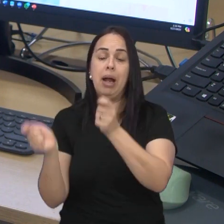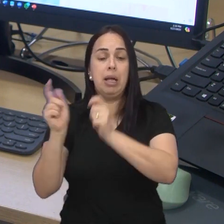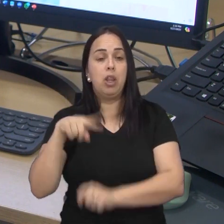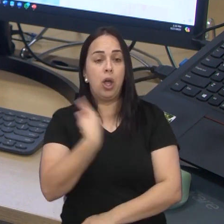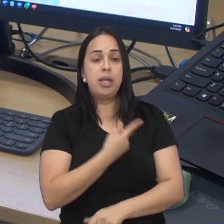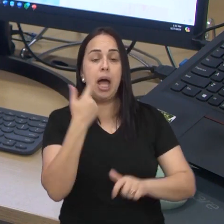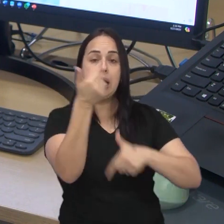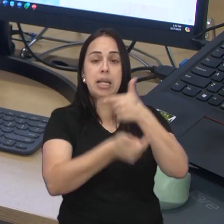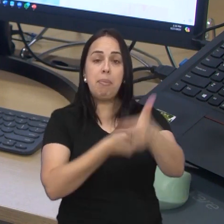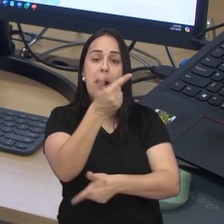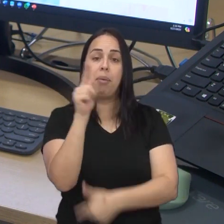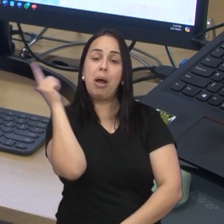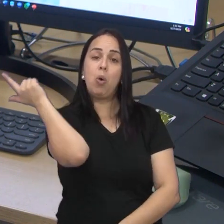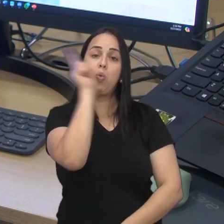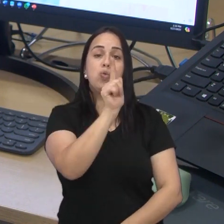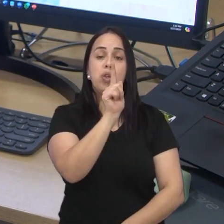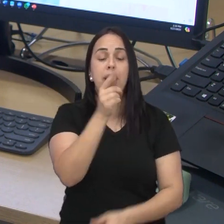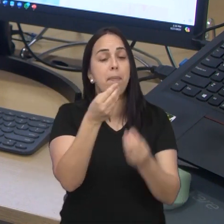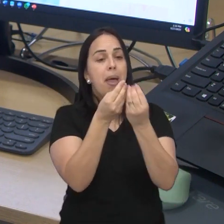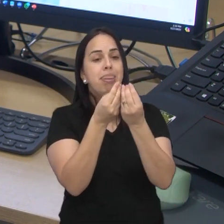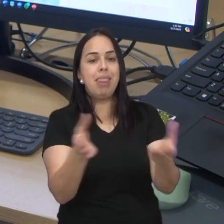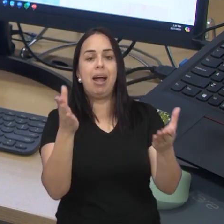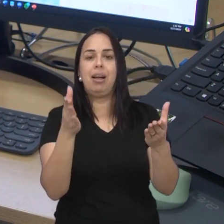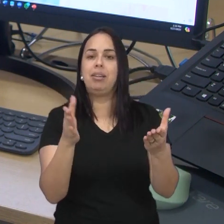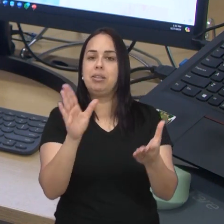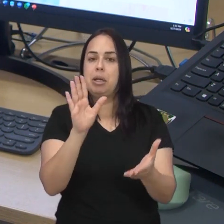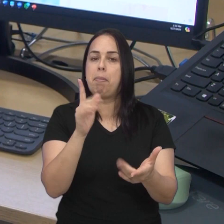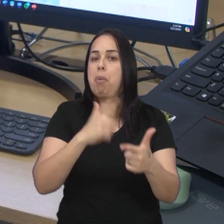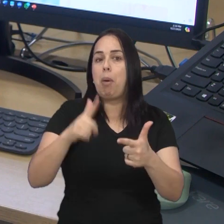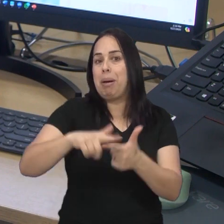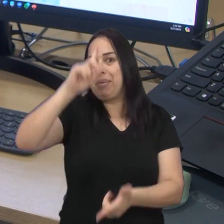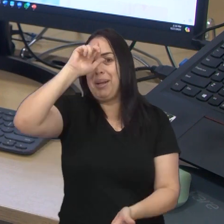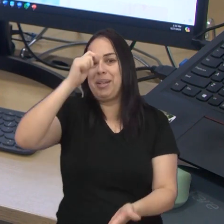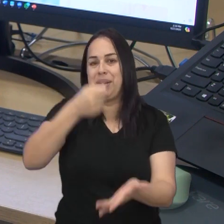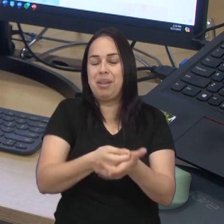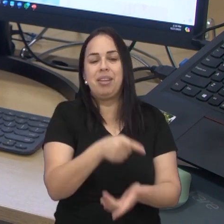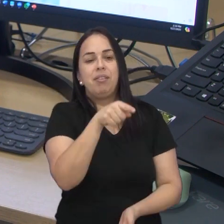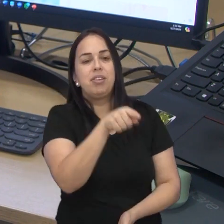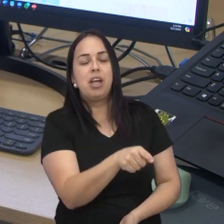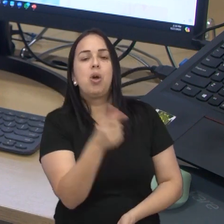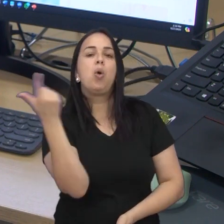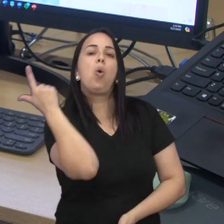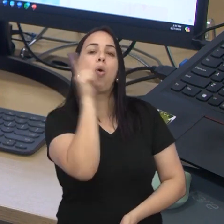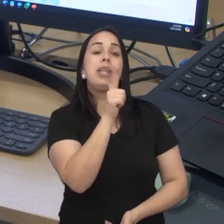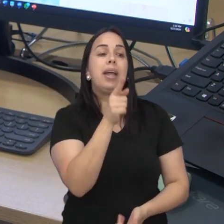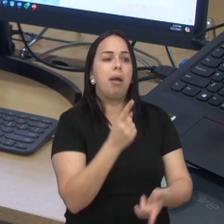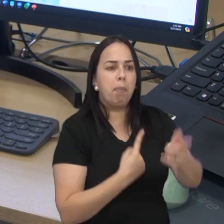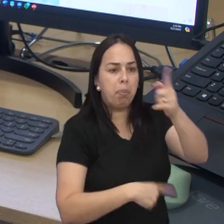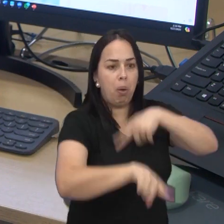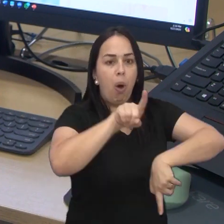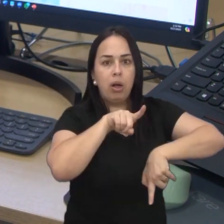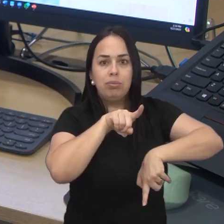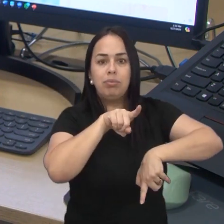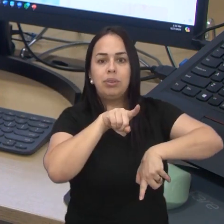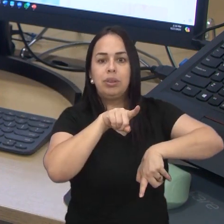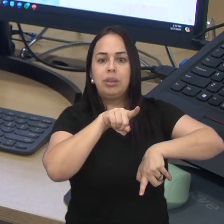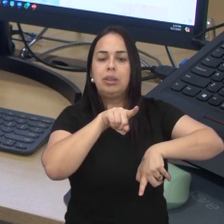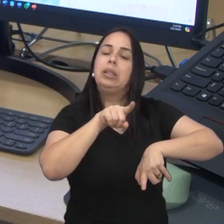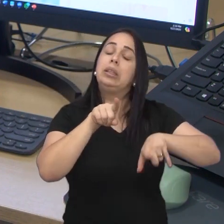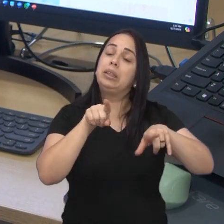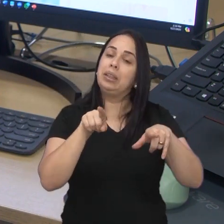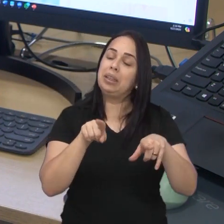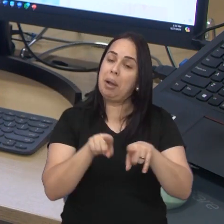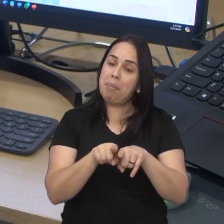trabalha para conseguir trazer essas soluções para os nossos clientes, né? Onde ele consiga avançar com o seu